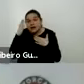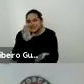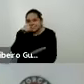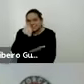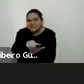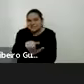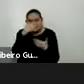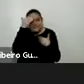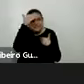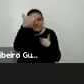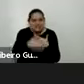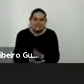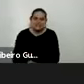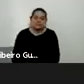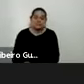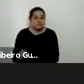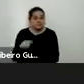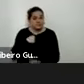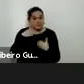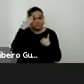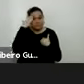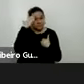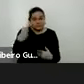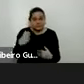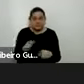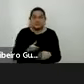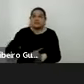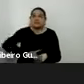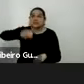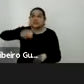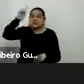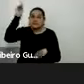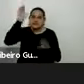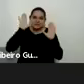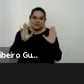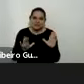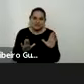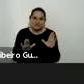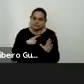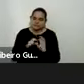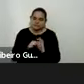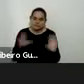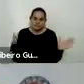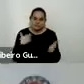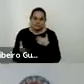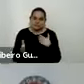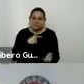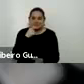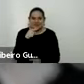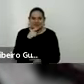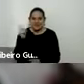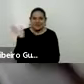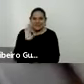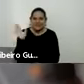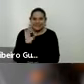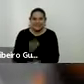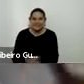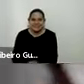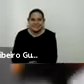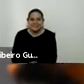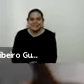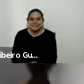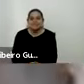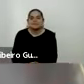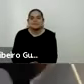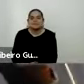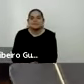Obrigada. Eu que agradeço, Júlio. Todos fiquem com Deus e estou à disposição para qualquer esclarecimento. Tchau, tchau. Amém. Obrigada.